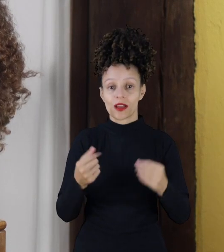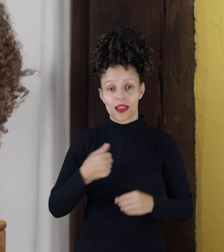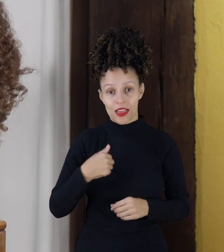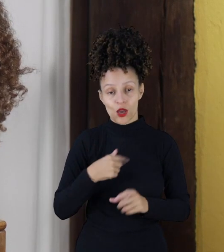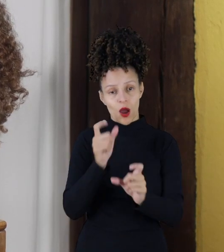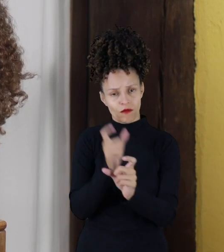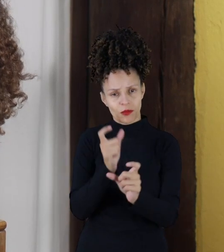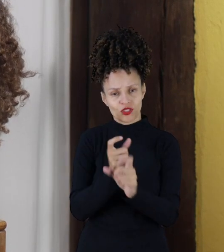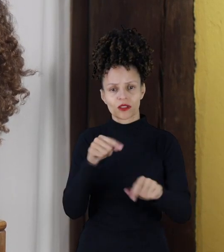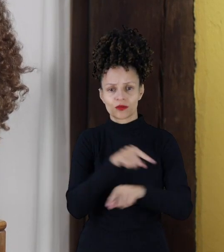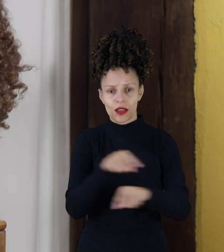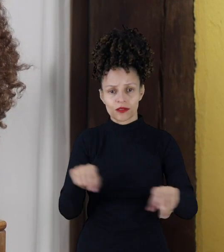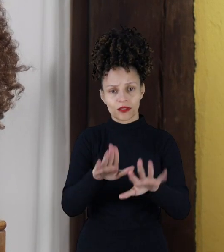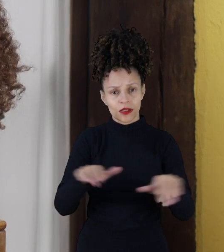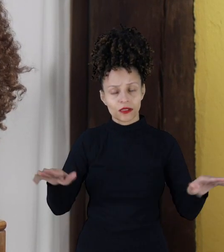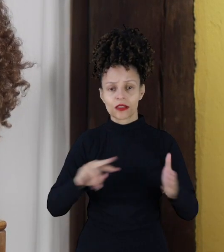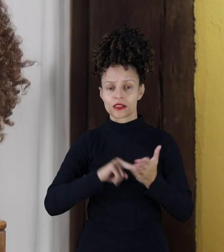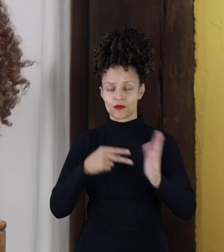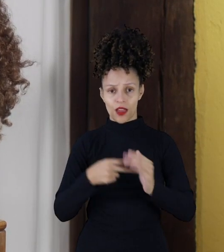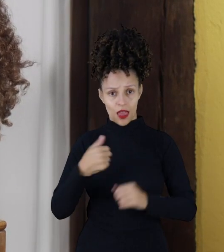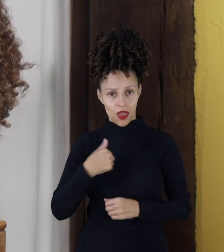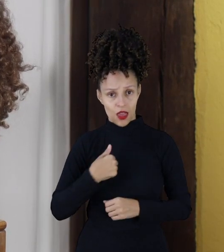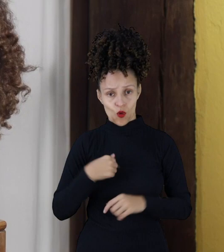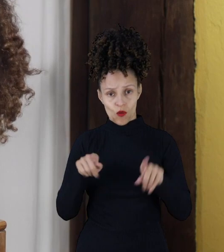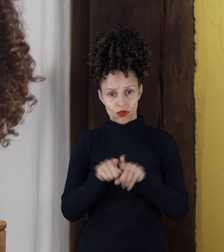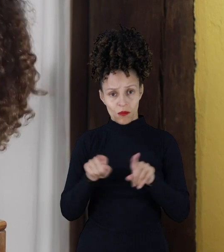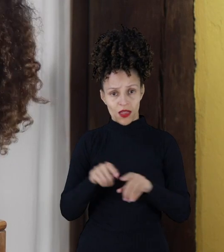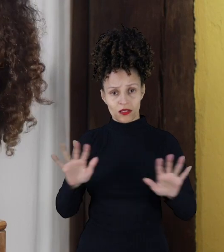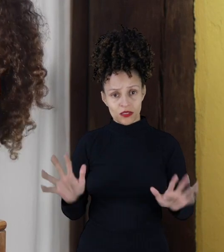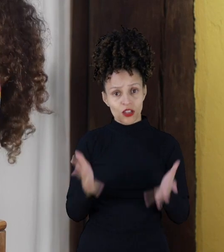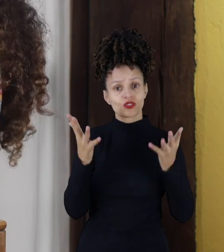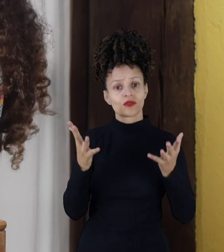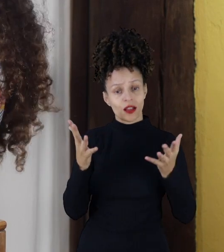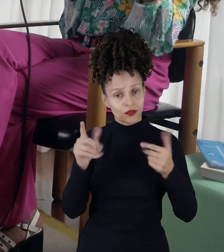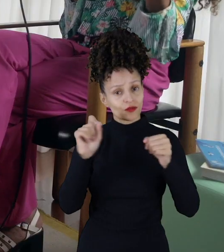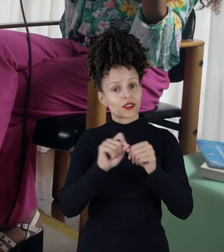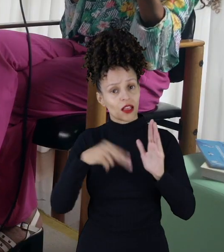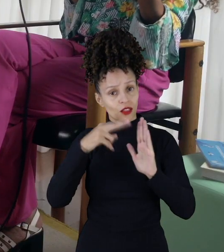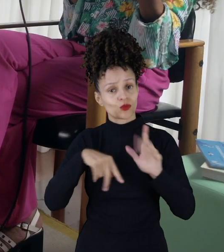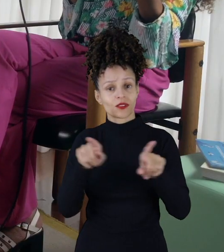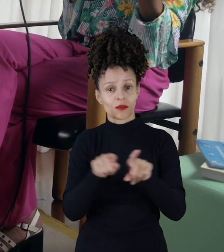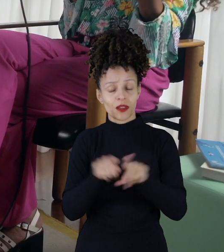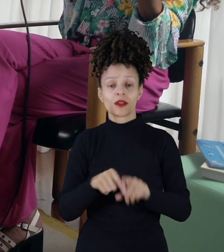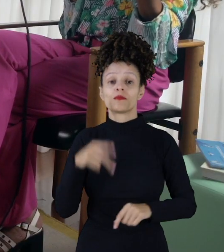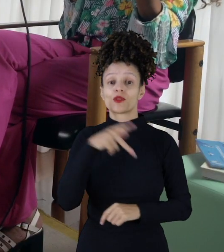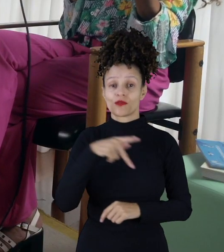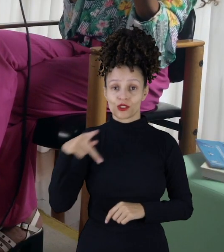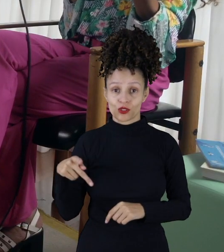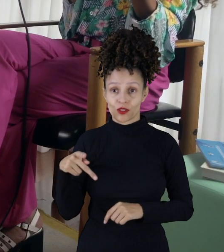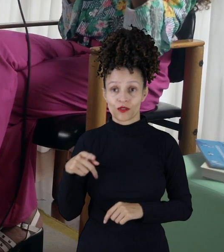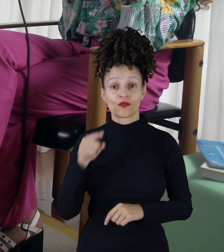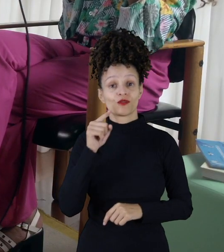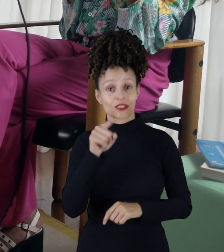essas leituras? O fato de eu estar alfabetizando uma criança não significa que eu não tenha que também incentivá-la a fazer essa